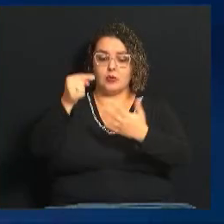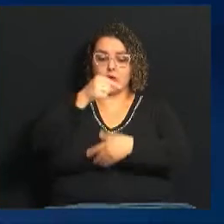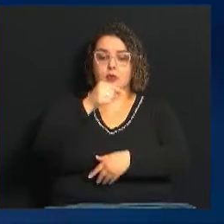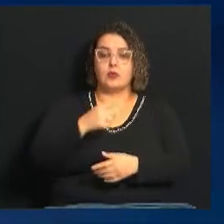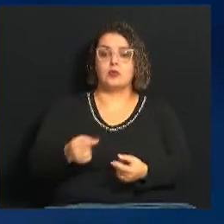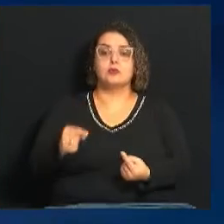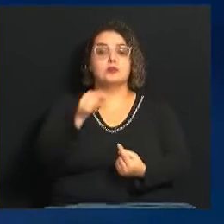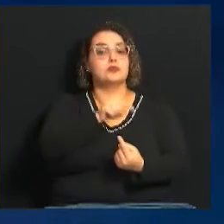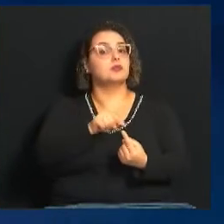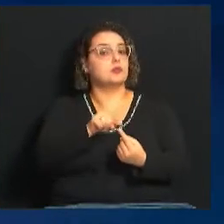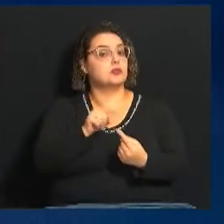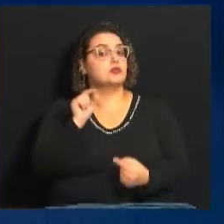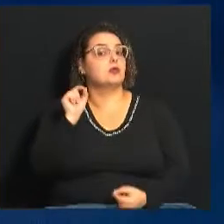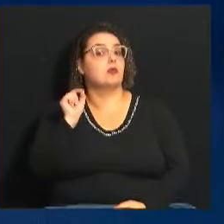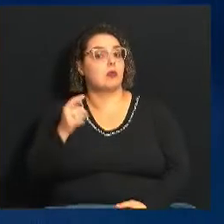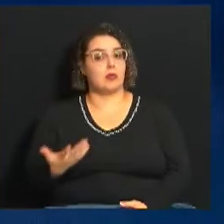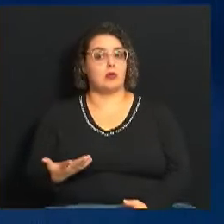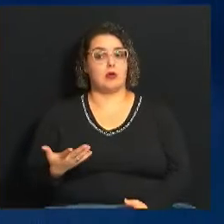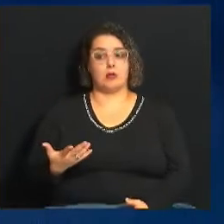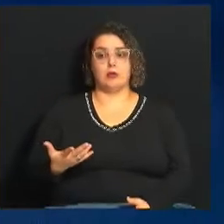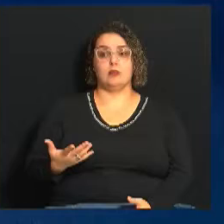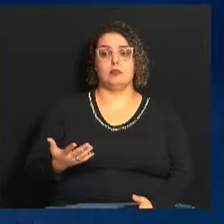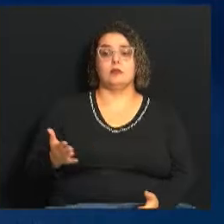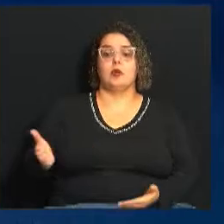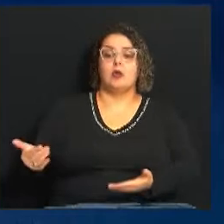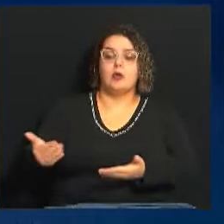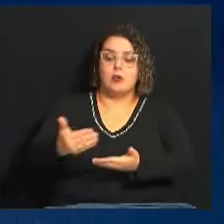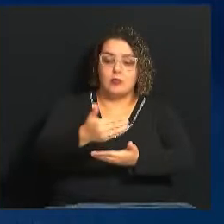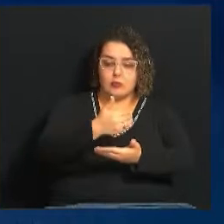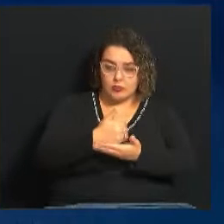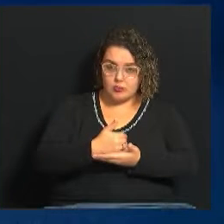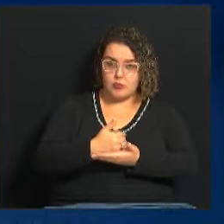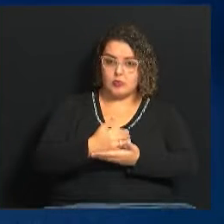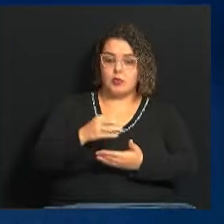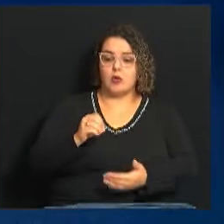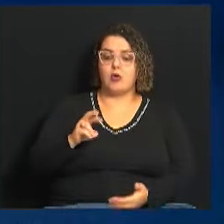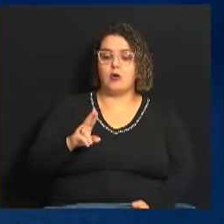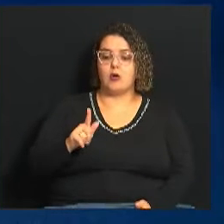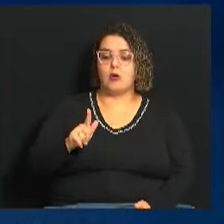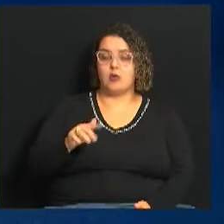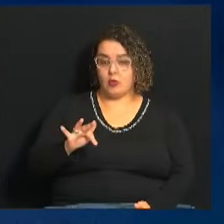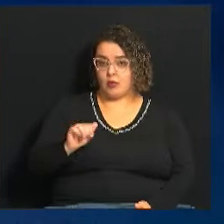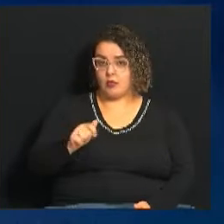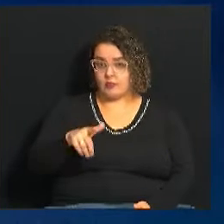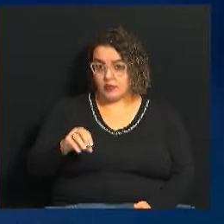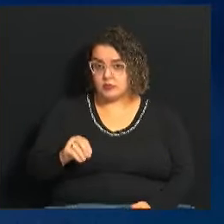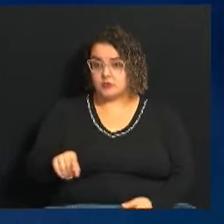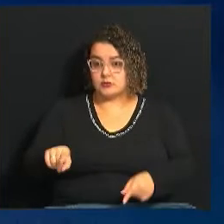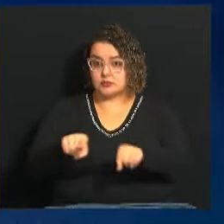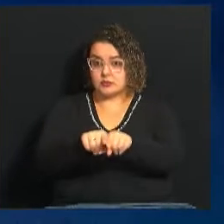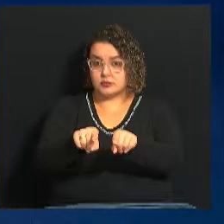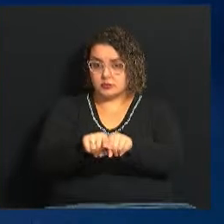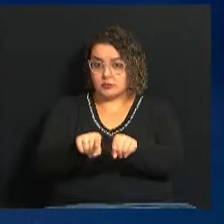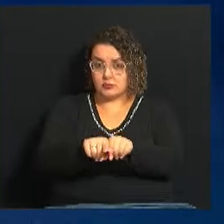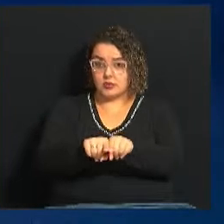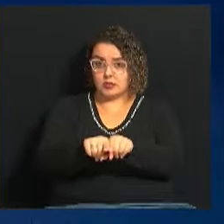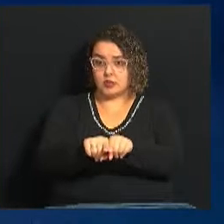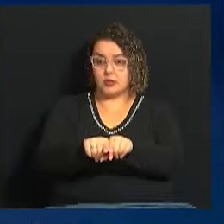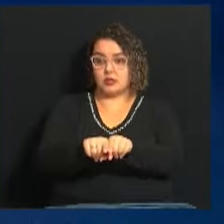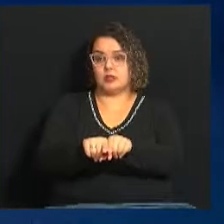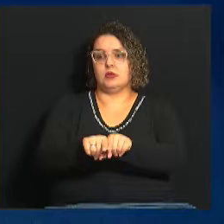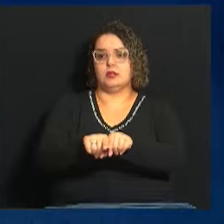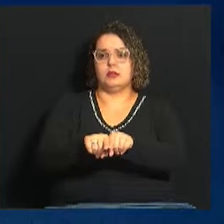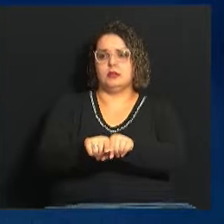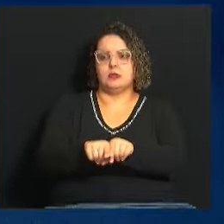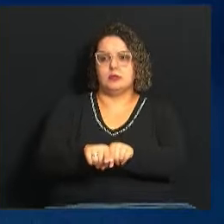em Campinas estão, além do acolhimento aos órfãos dos feminicídios, também o fortalecimento e a articulação